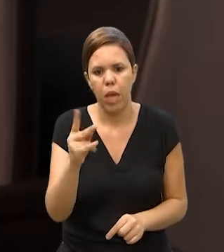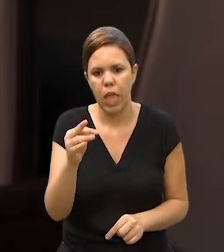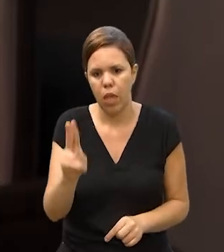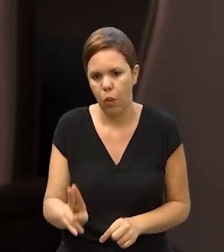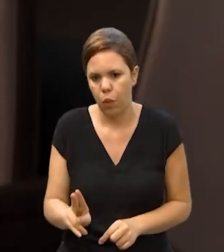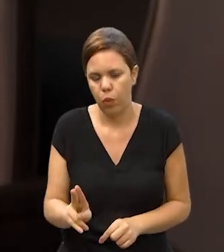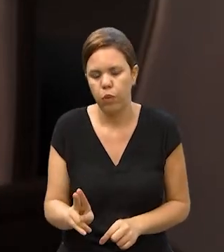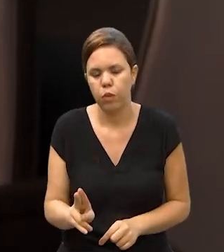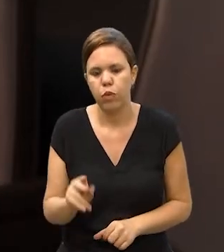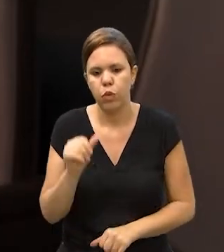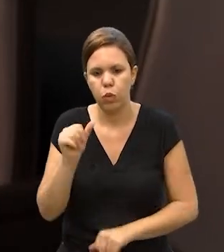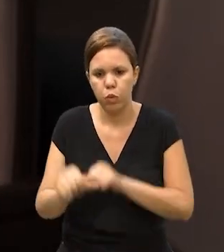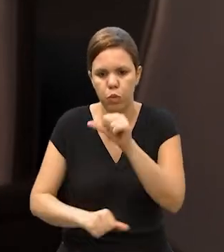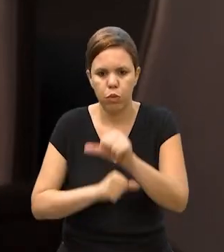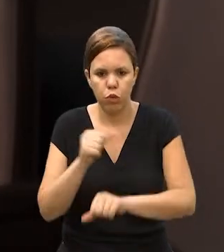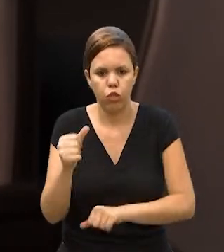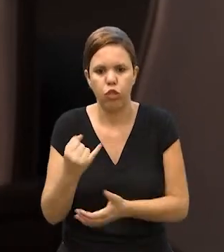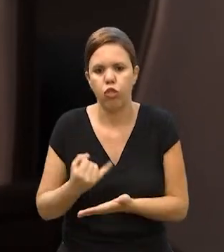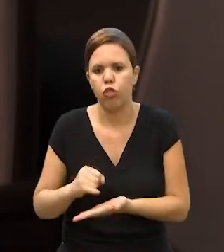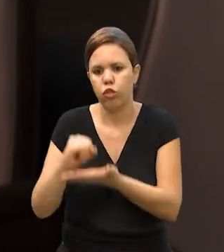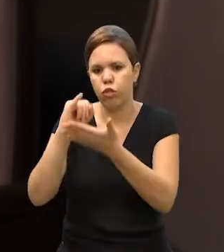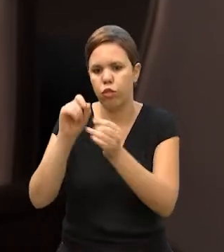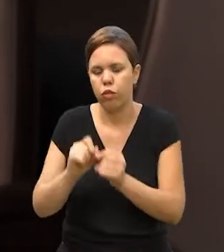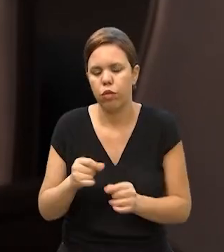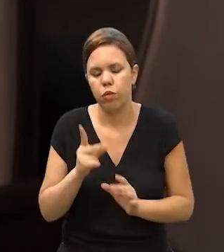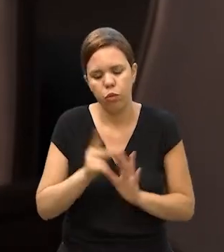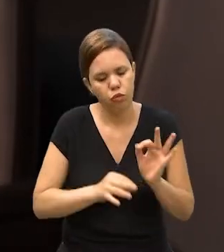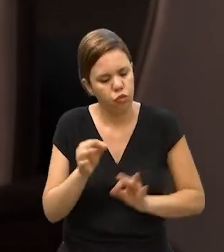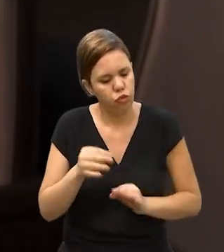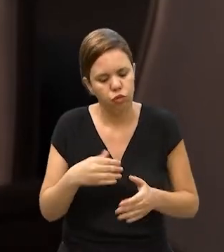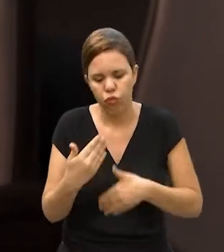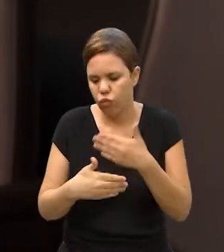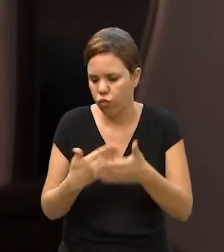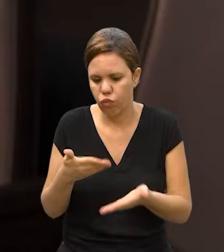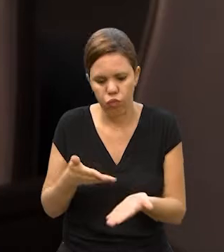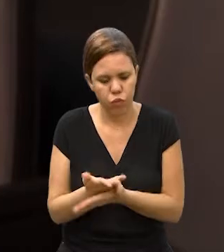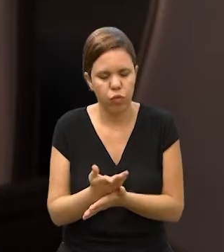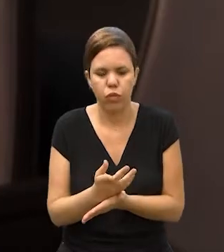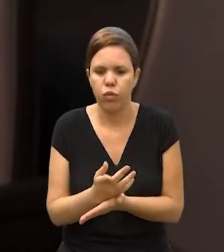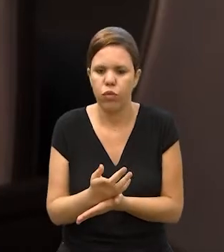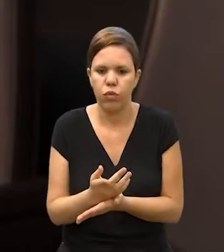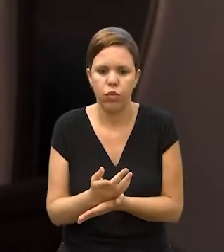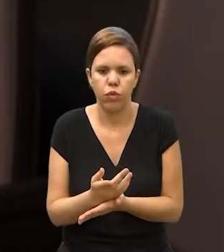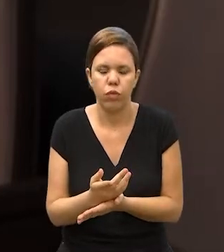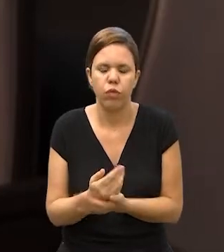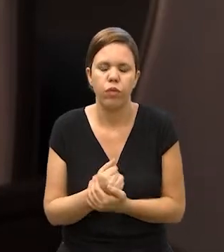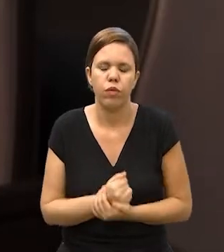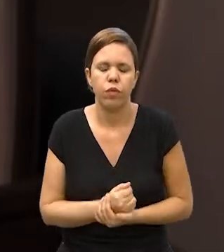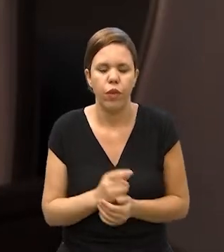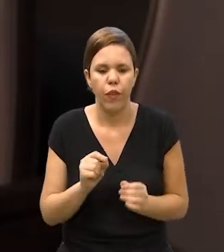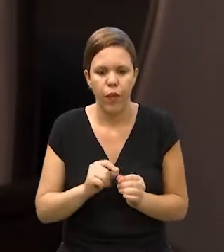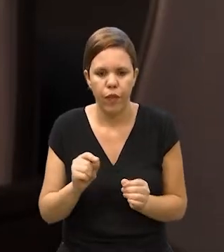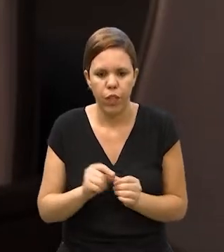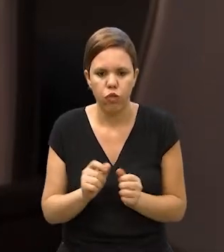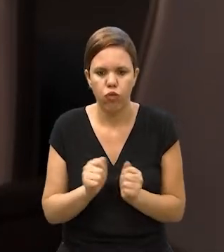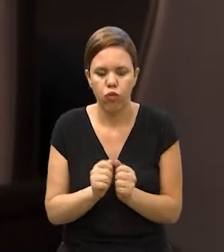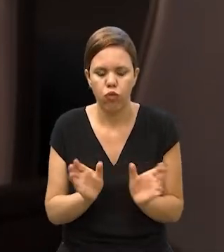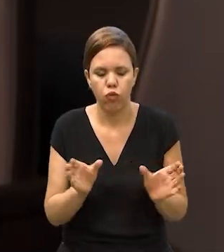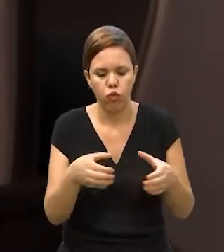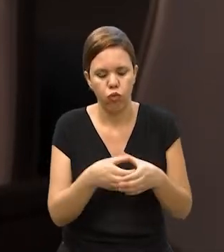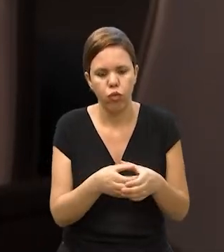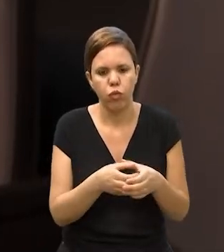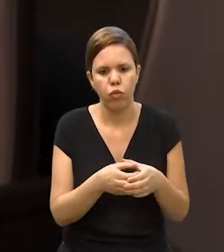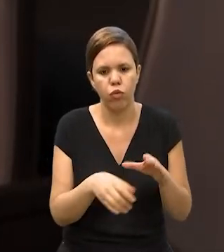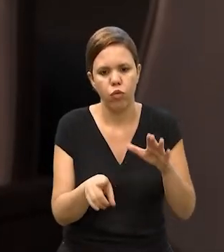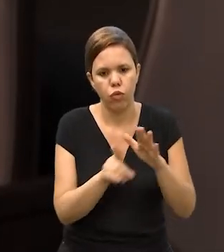na alíquota, mas infelizmente o projeto aqui não prosperou na casa. Foi um projeto construído aí com o pessoal do setor imobiliário,